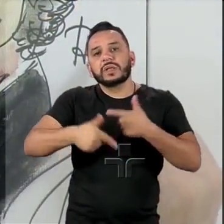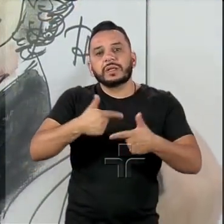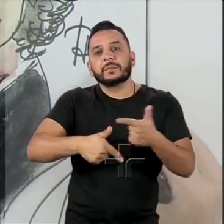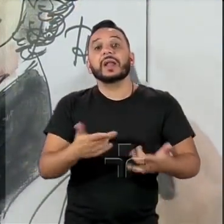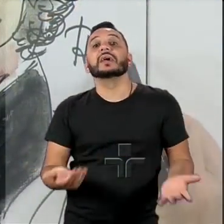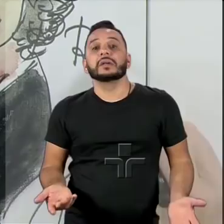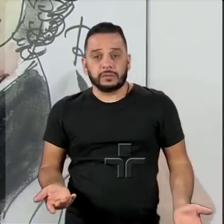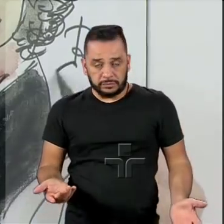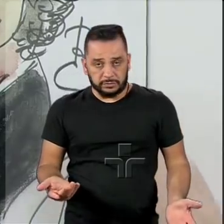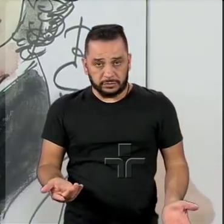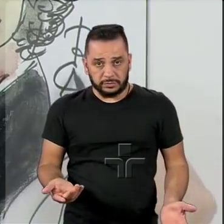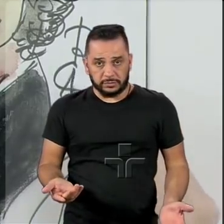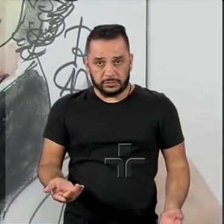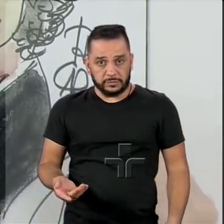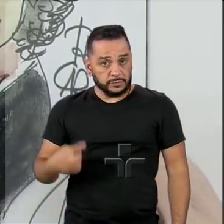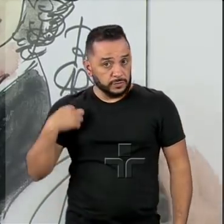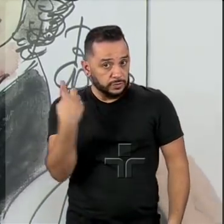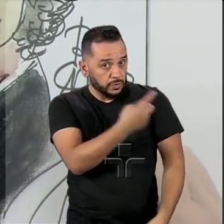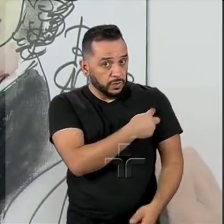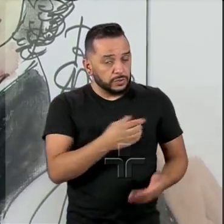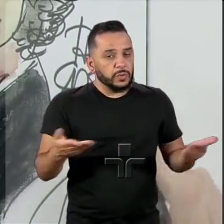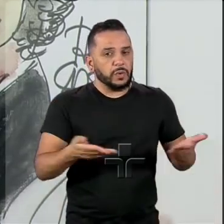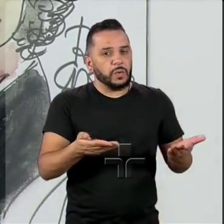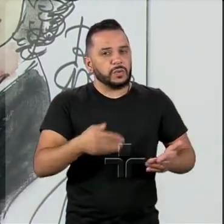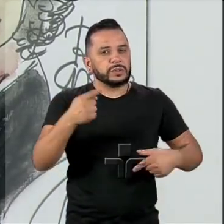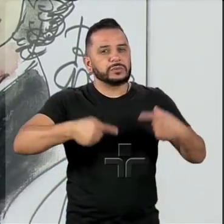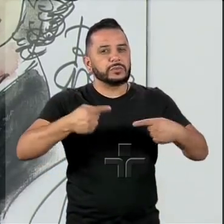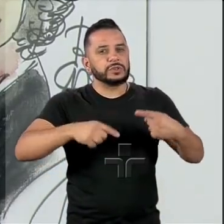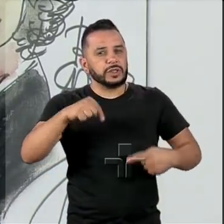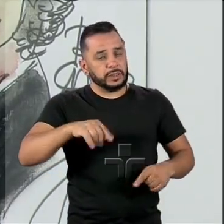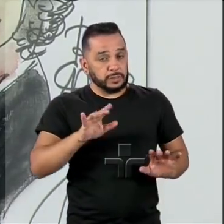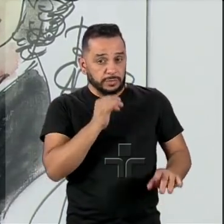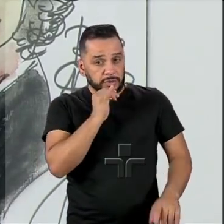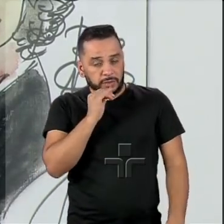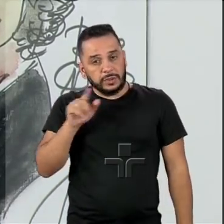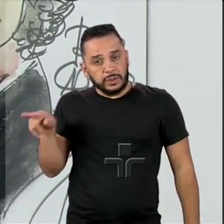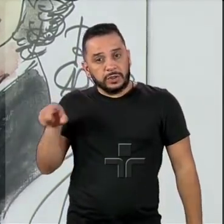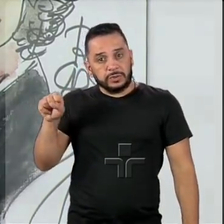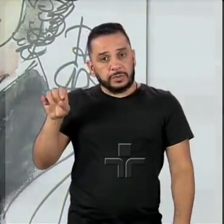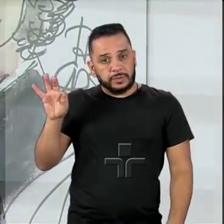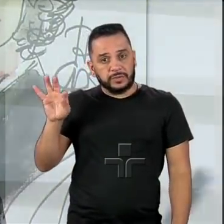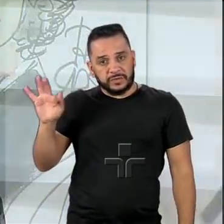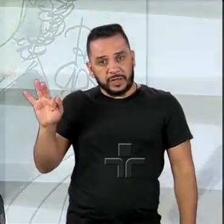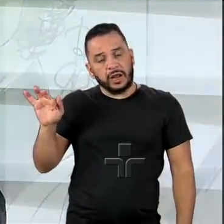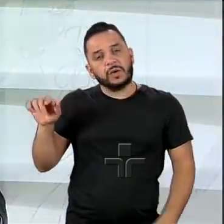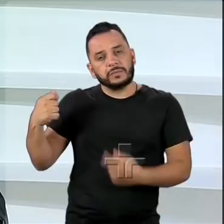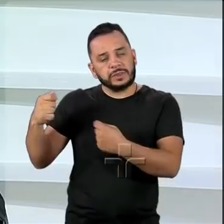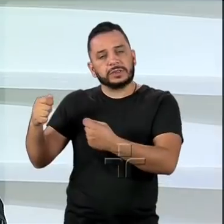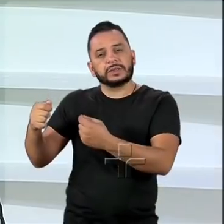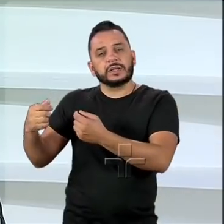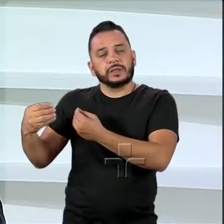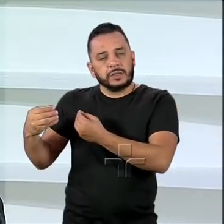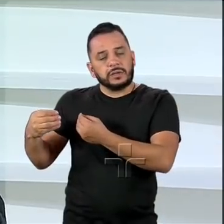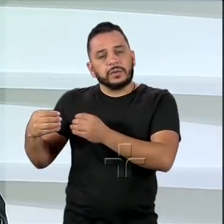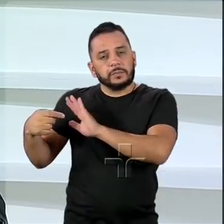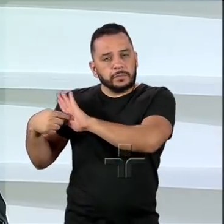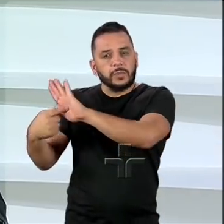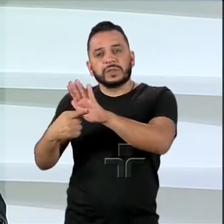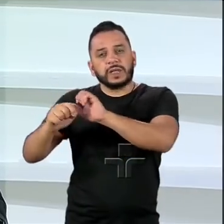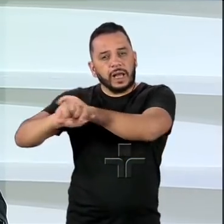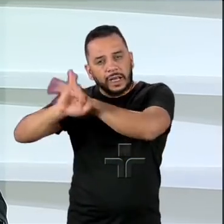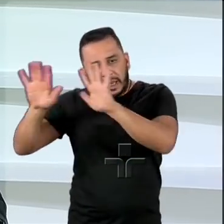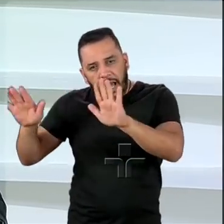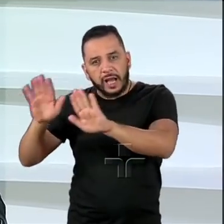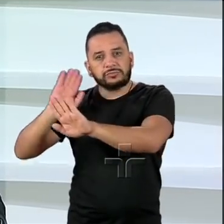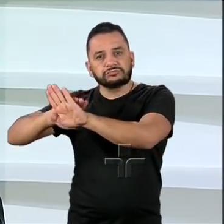eu acho que nós vamos discutir aqui hoje é que o próprio Supremo, em vez de imprimir racionalidade, previsibilidade,